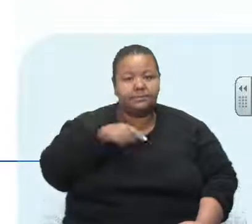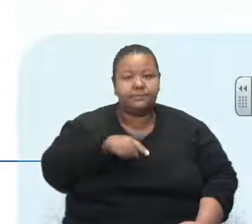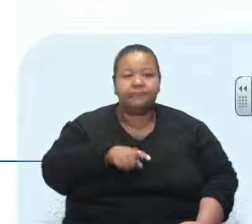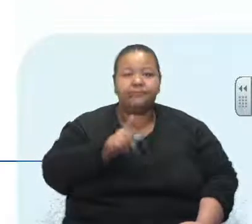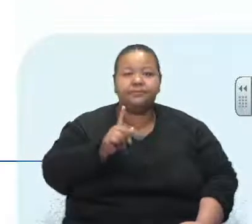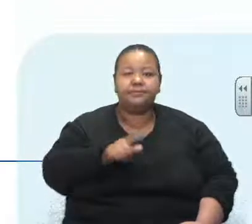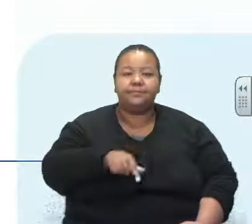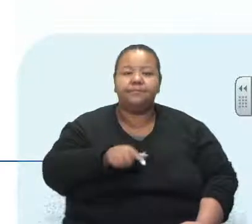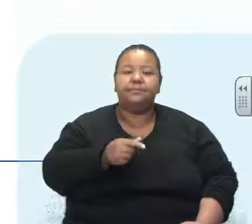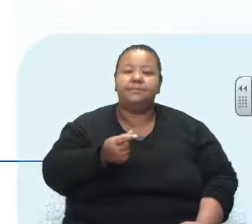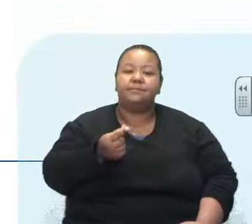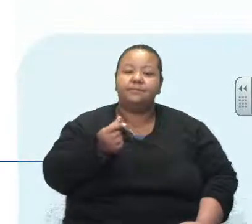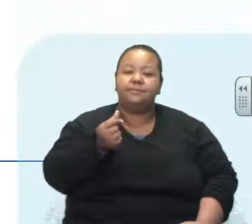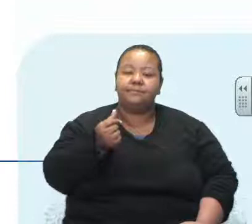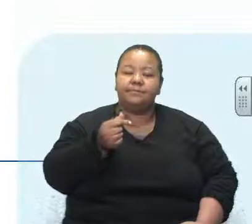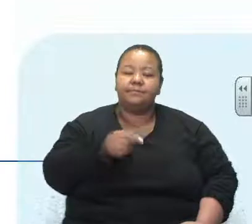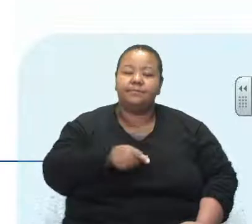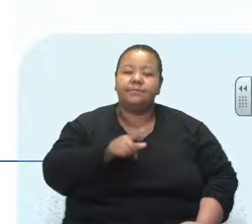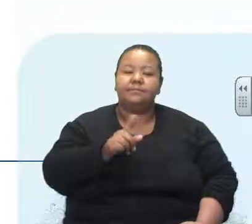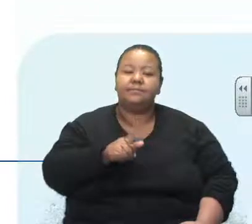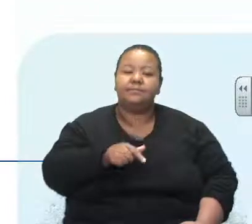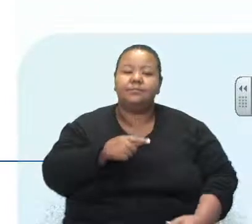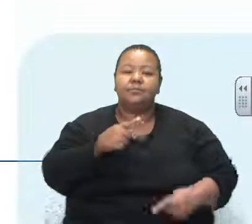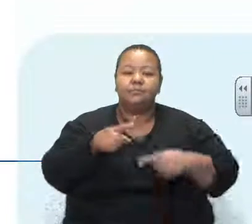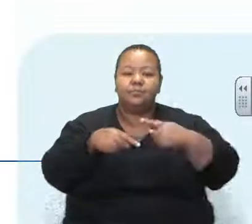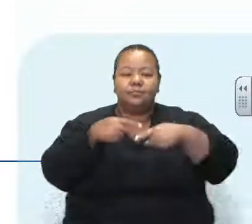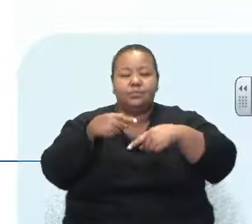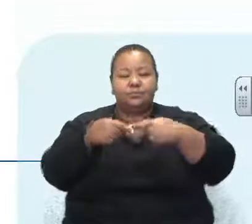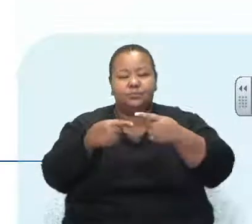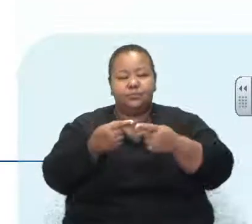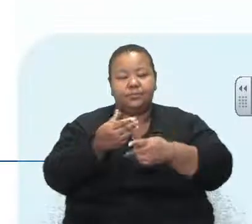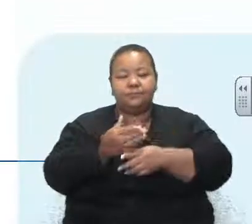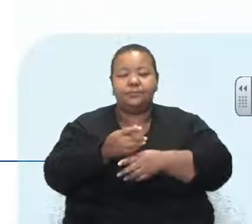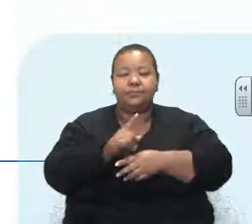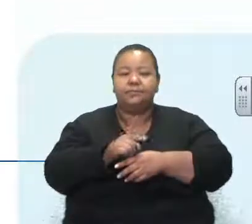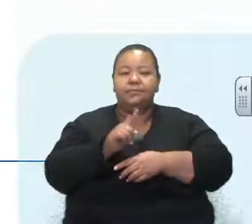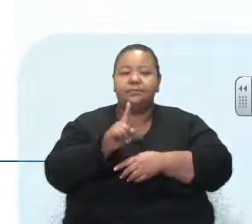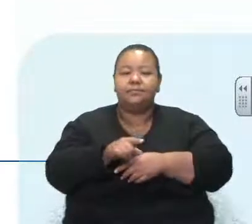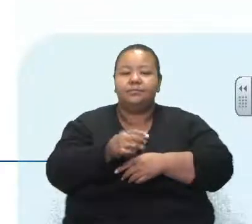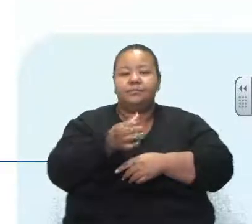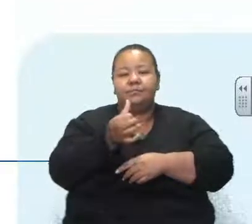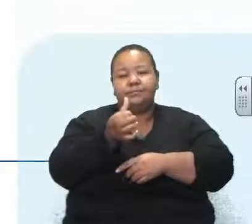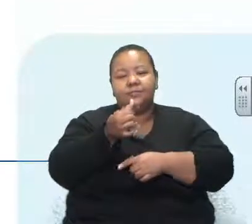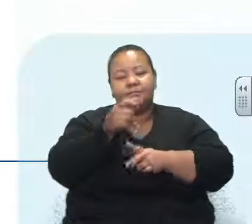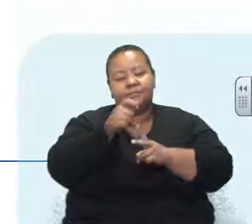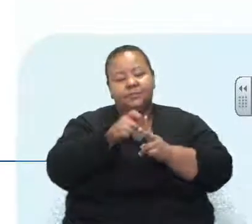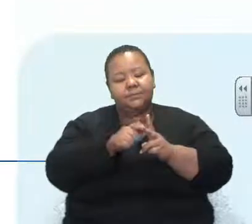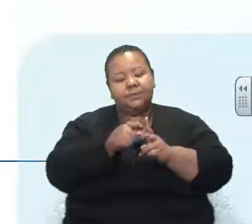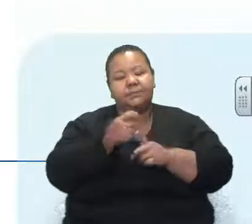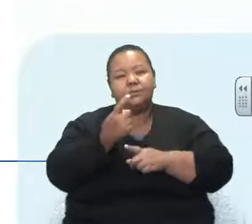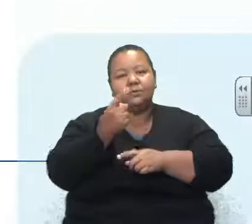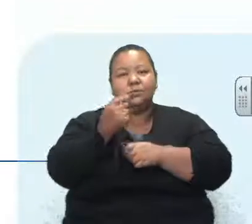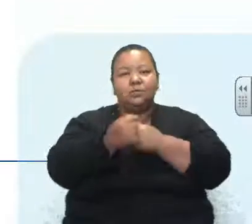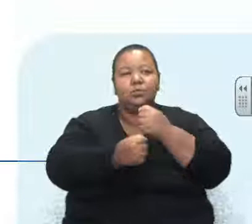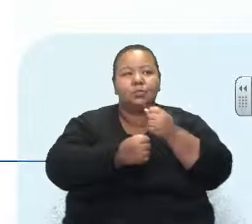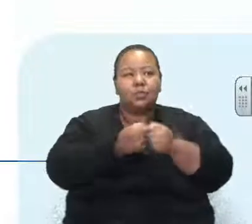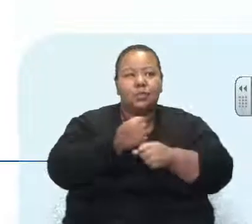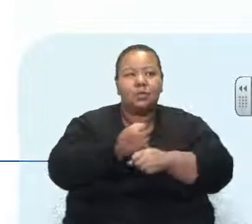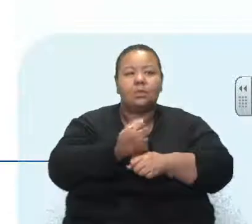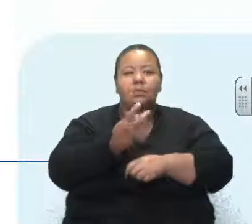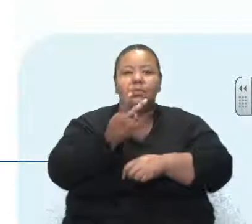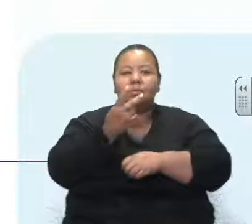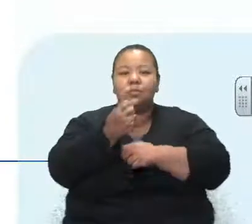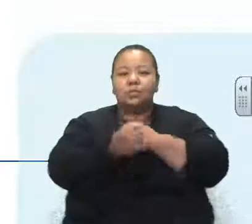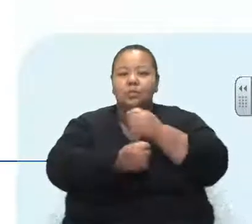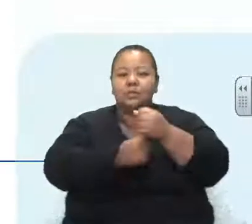capital de giro, de capital circulante líquido ou capital de giro, que é de 6 meses, que é 1 ano, 2 anos, 30 dias, aí